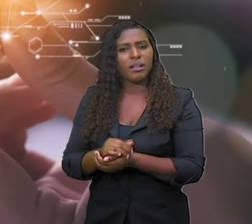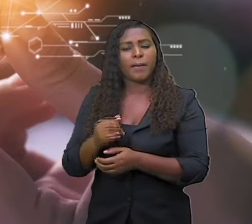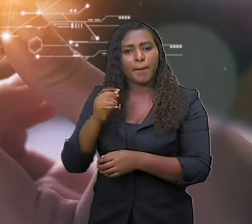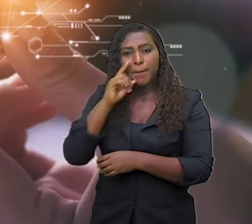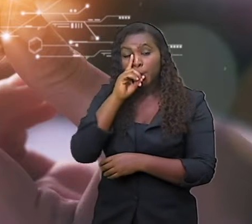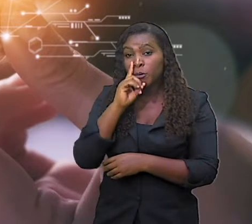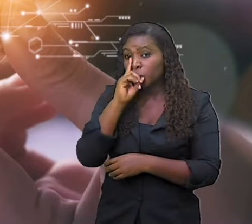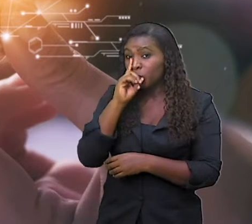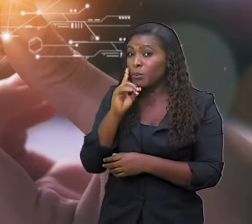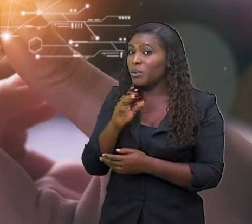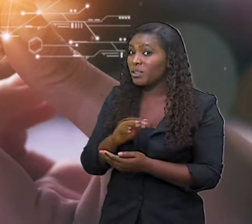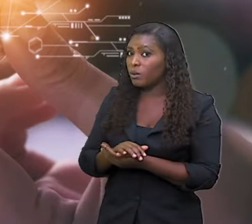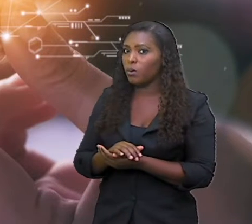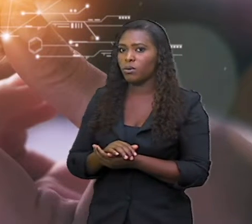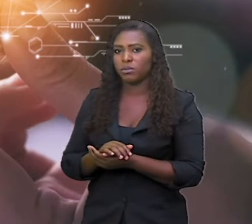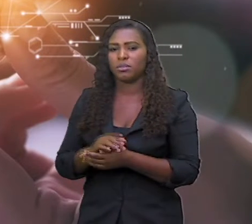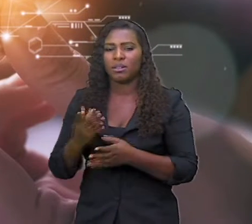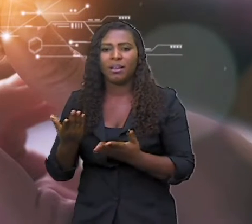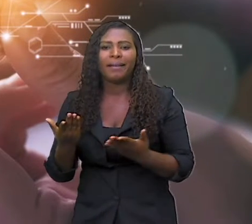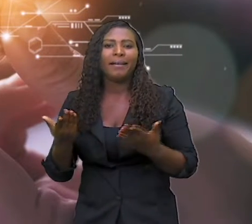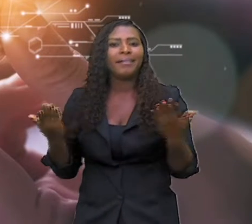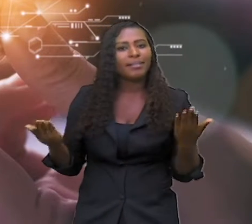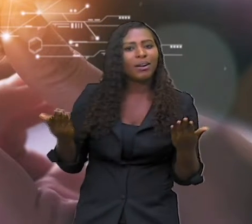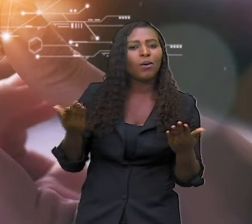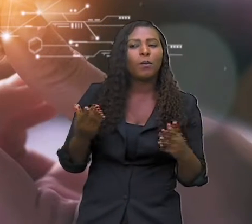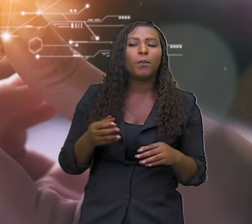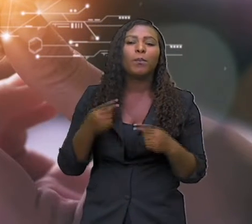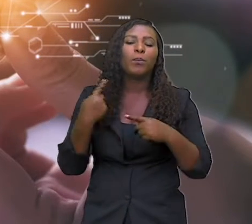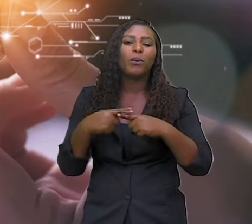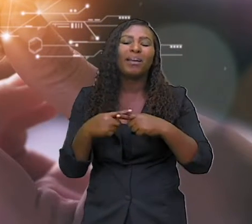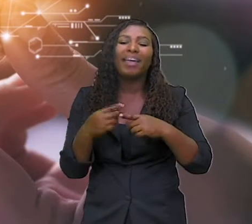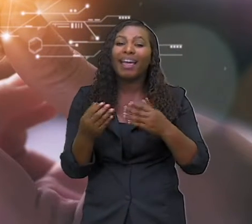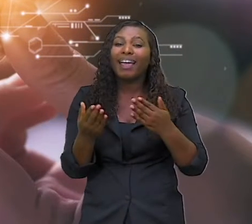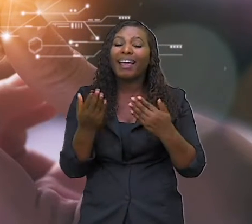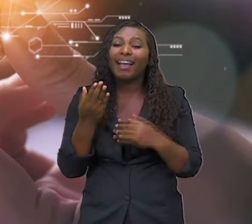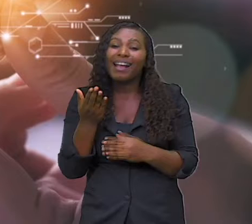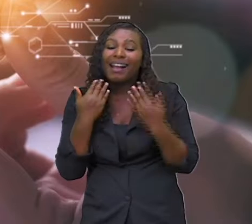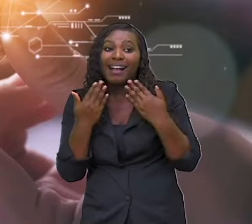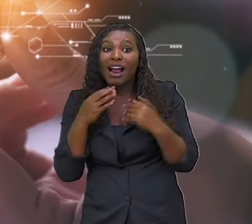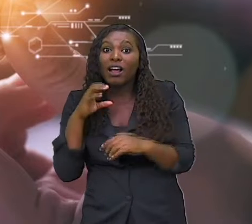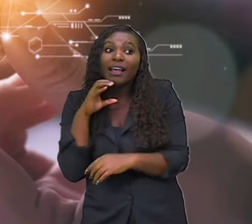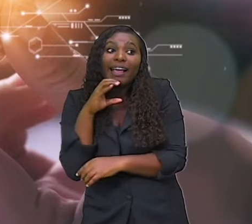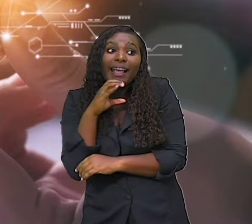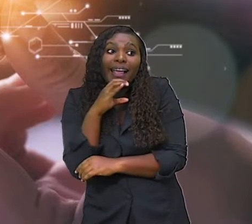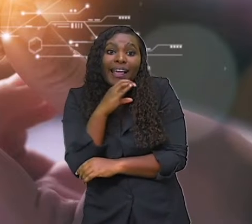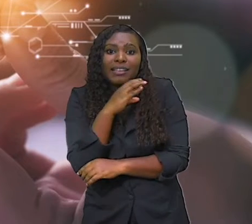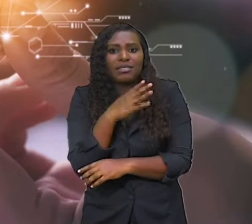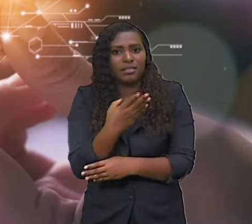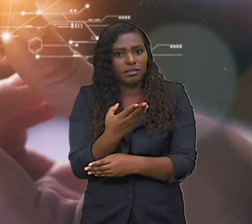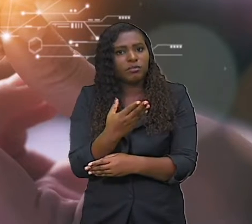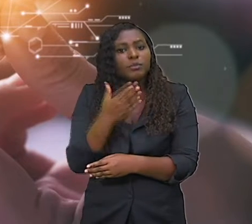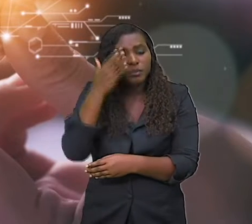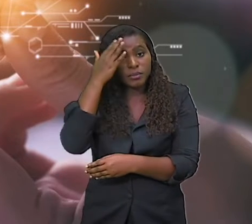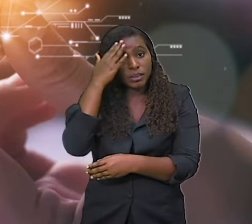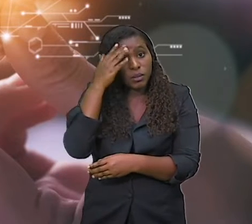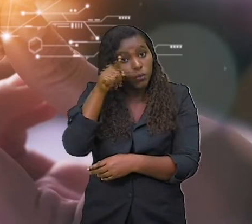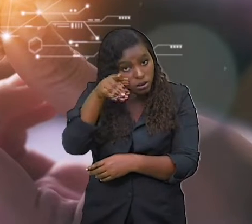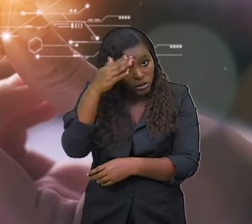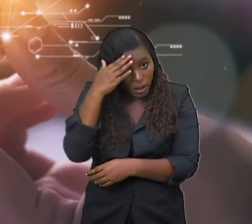que pode até provocar um incêndio. Vocês sabiam disso?